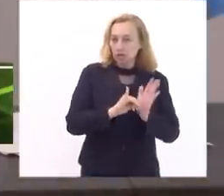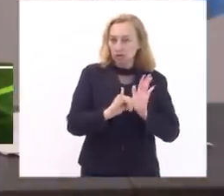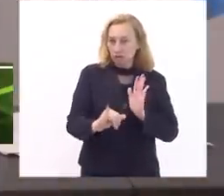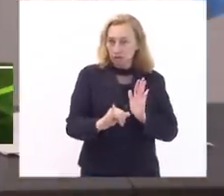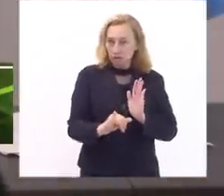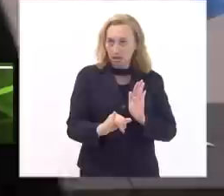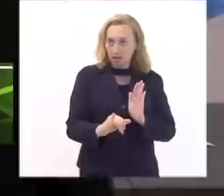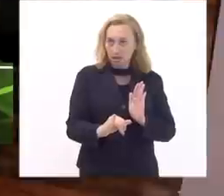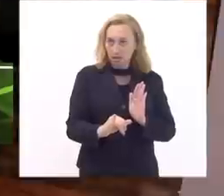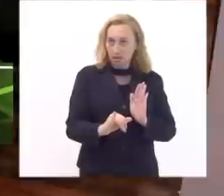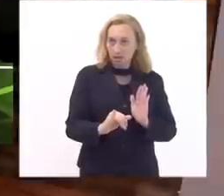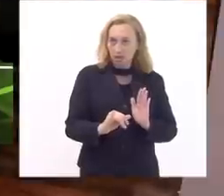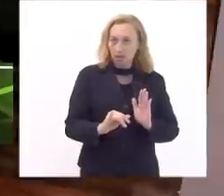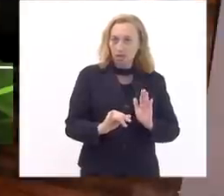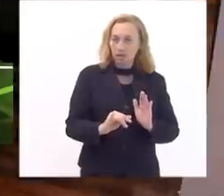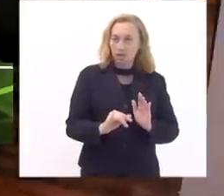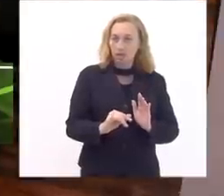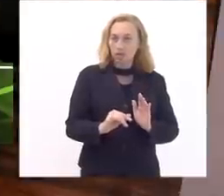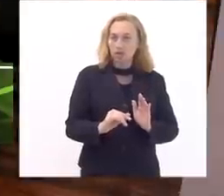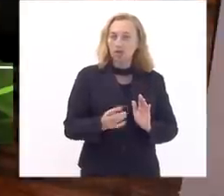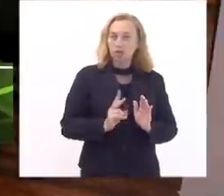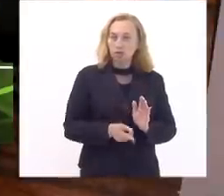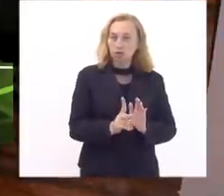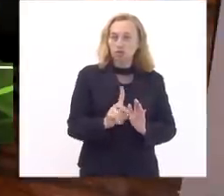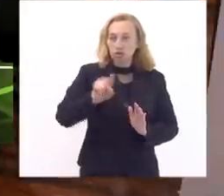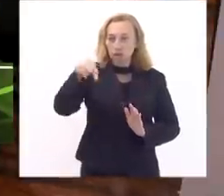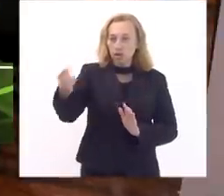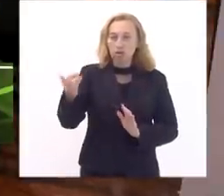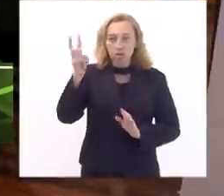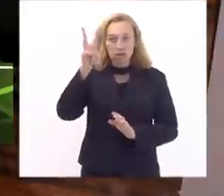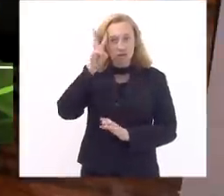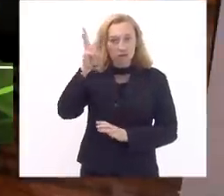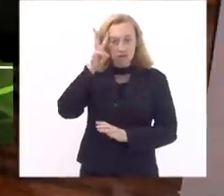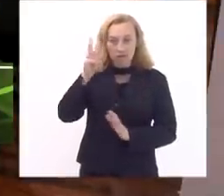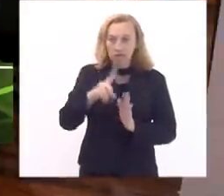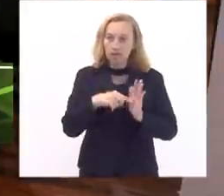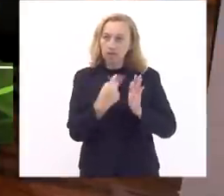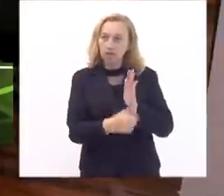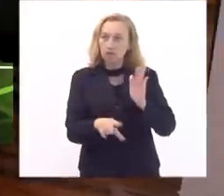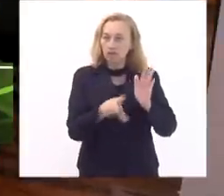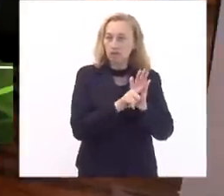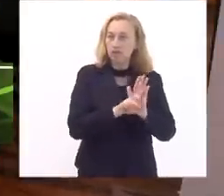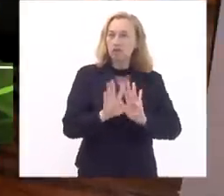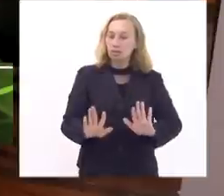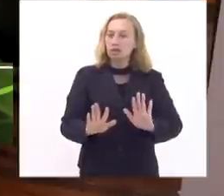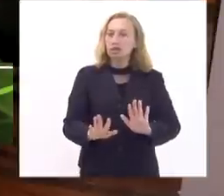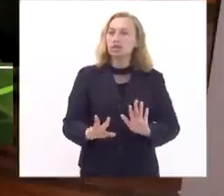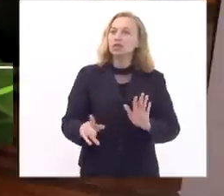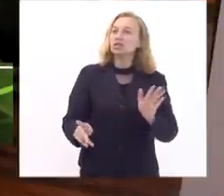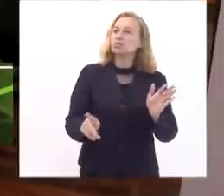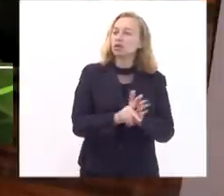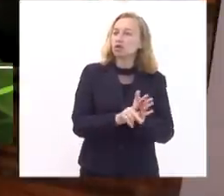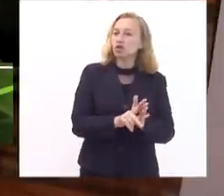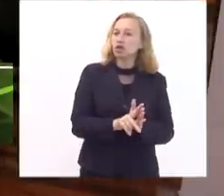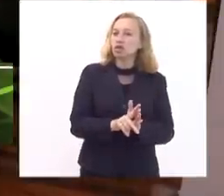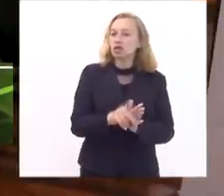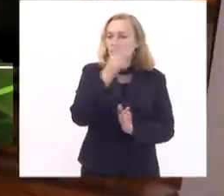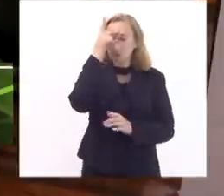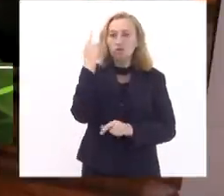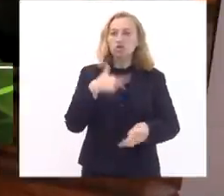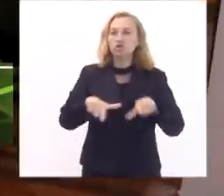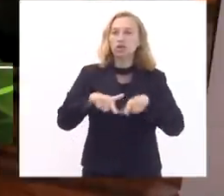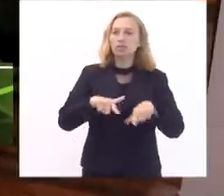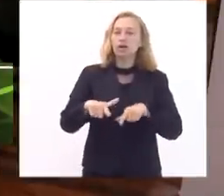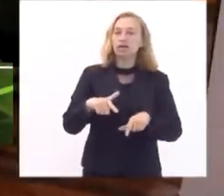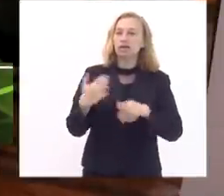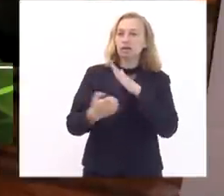gente enfrentamos bom, o veto, mantemos o veto na próxima terça. Ok, bom, agora sobre a SEDAE, sobre esse projeto dos trabalhadores da SEDAE, eu